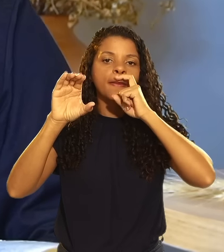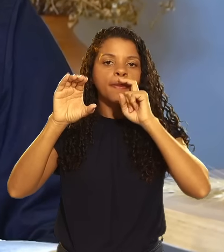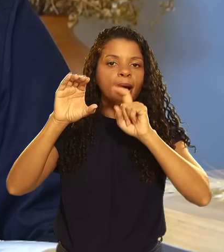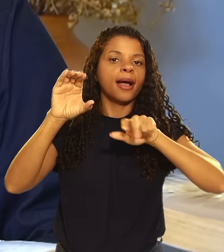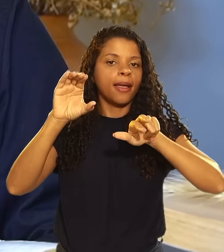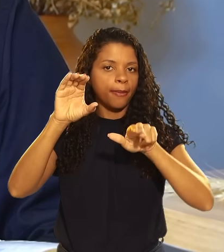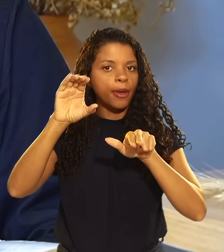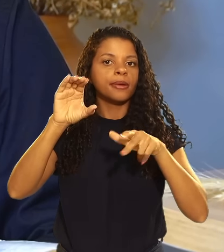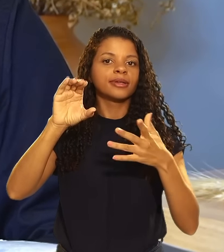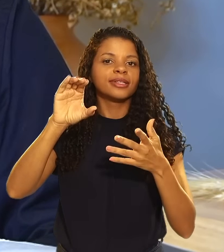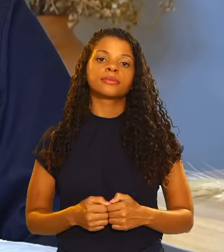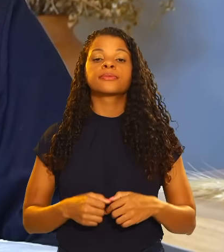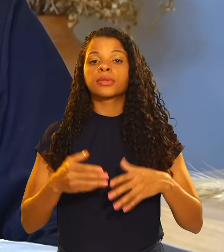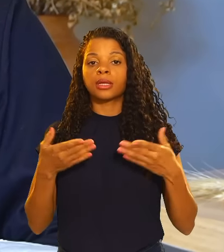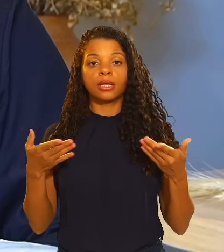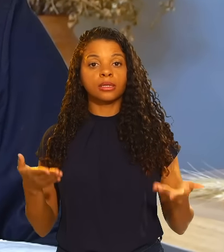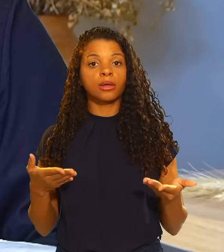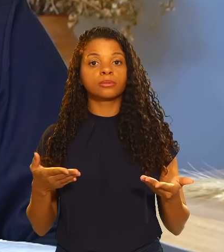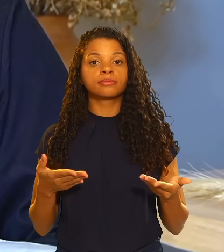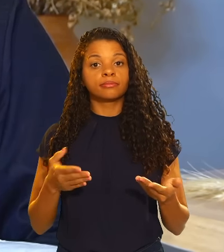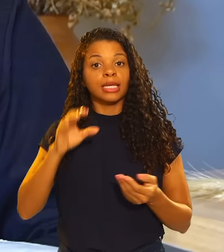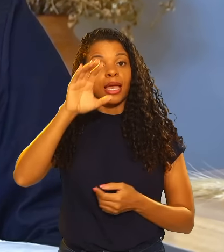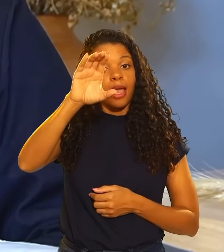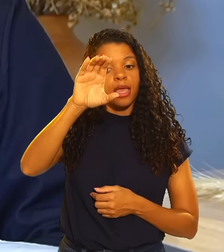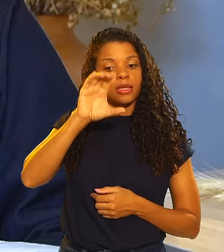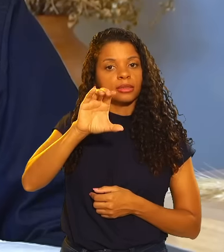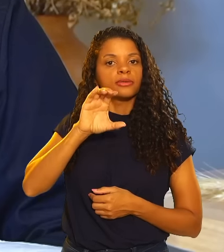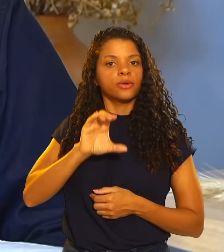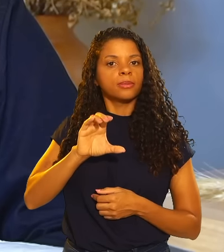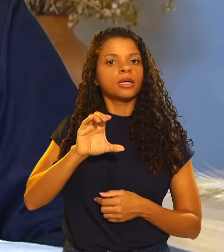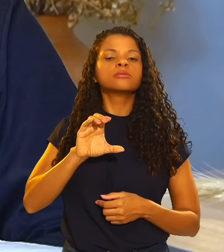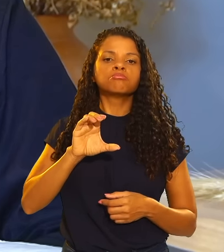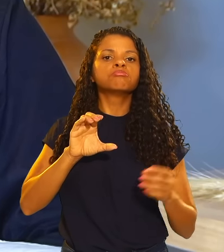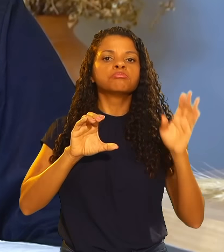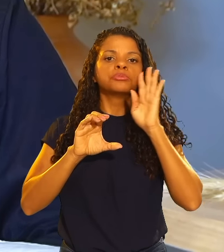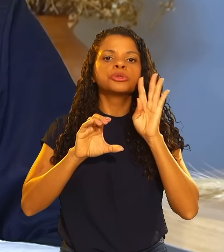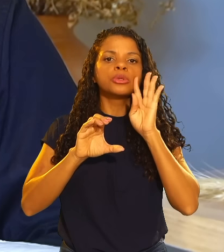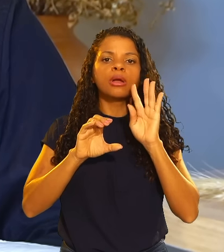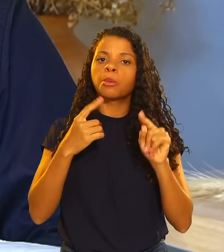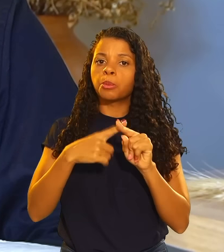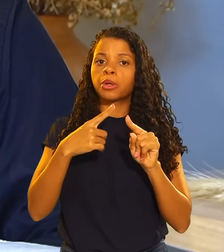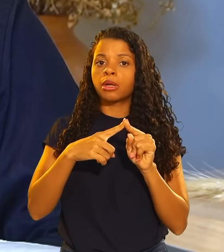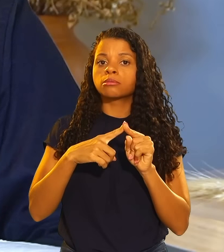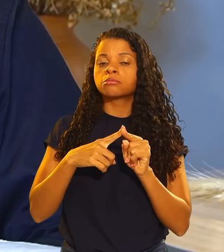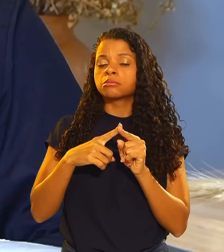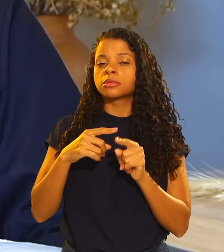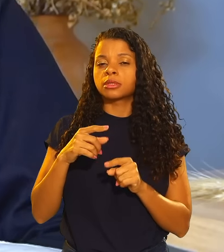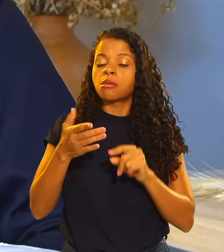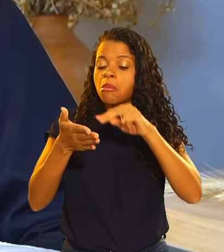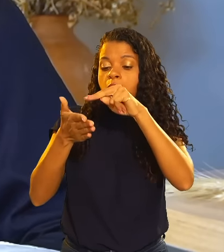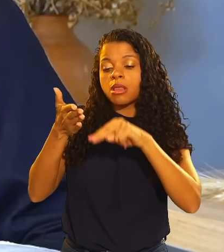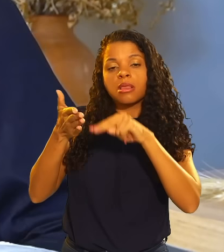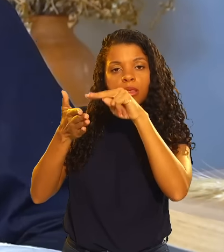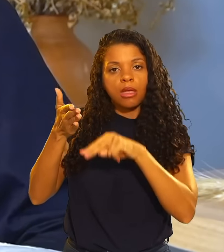Então, esse formato é muito interessante, porque você está ali lendo a história, você precisa entender que, de repente, você fala,